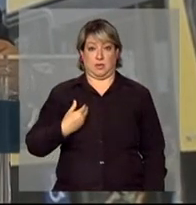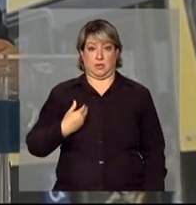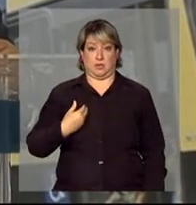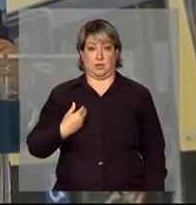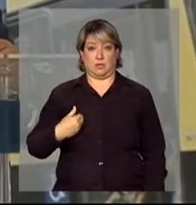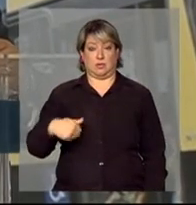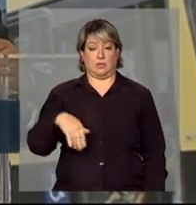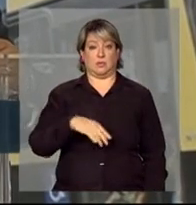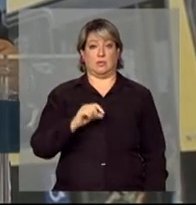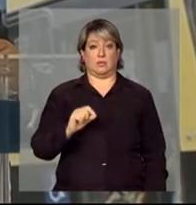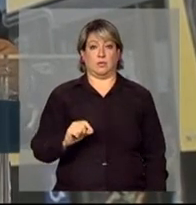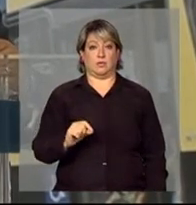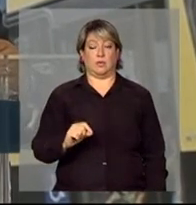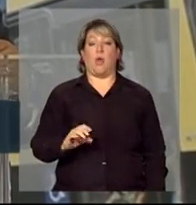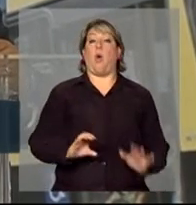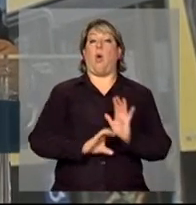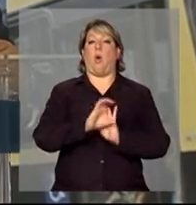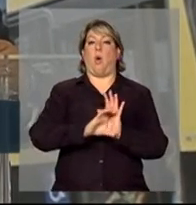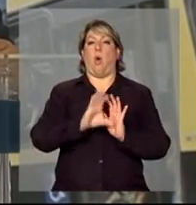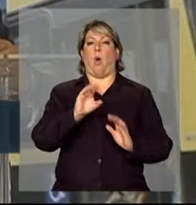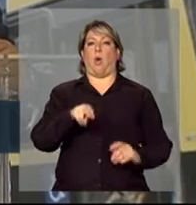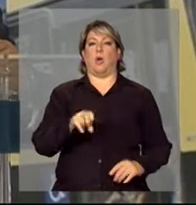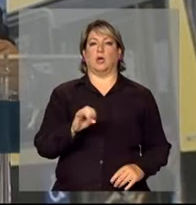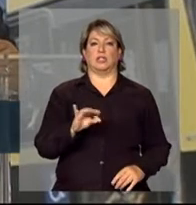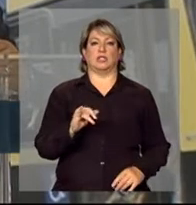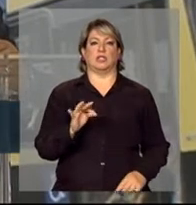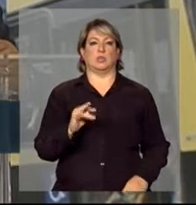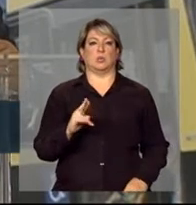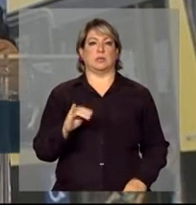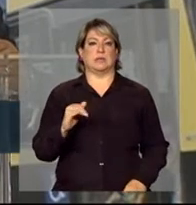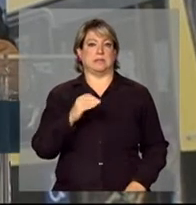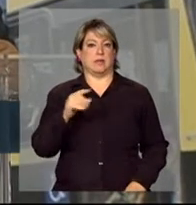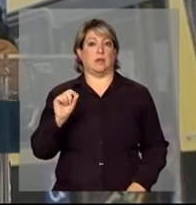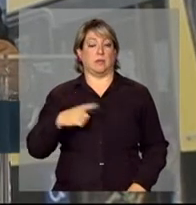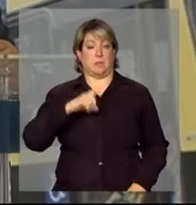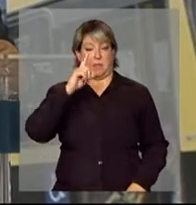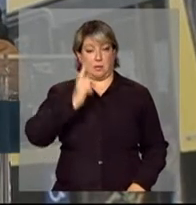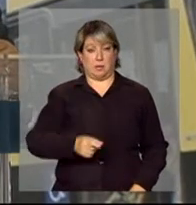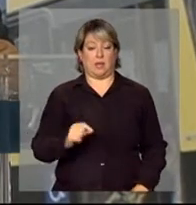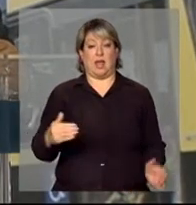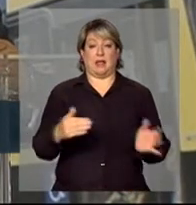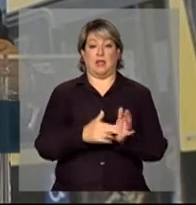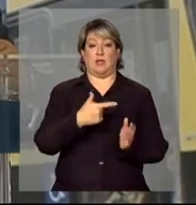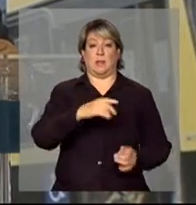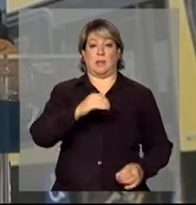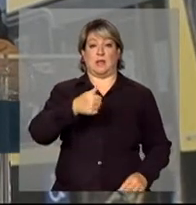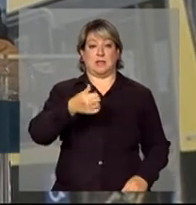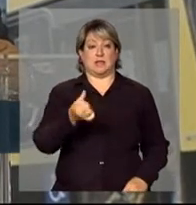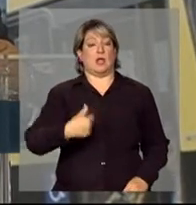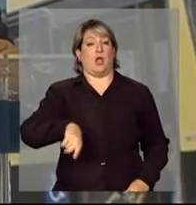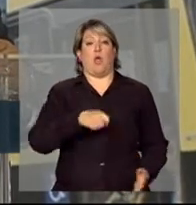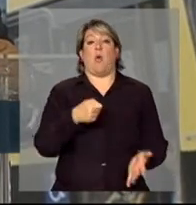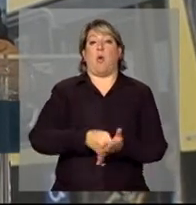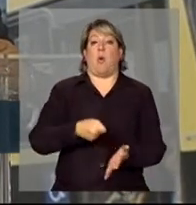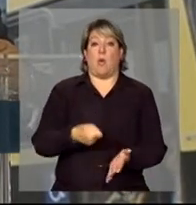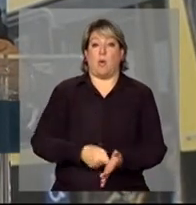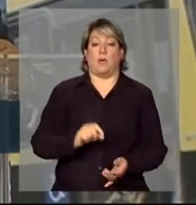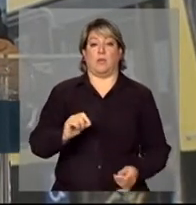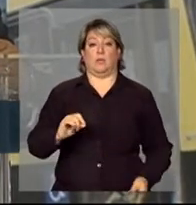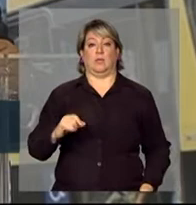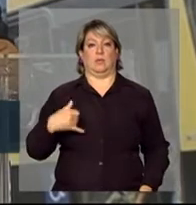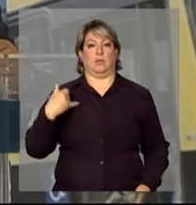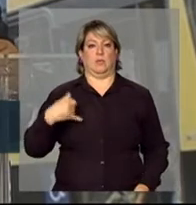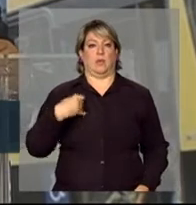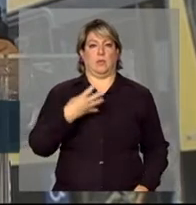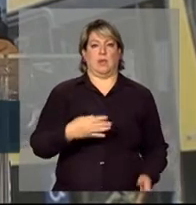o mandamento da nossa Constituição, que determinou que até 2016 nós vamos ter obrigatoriedade de 4 a 17 anos